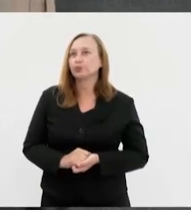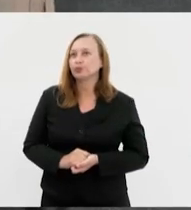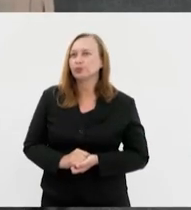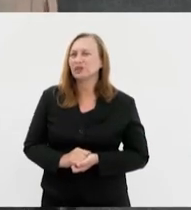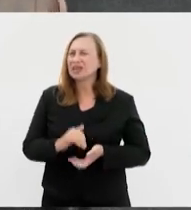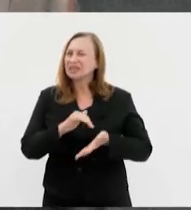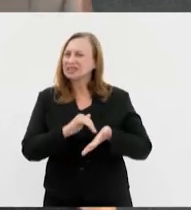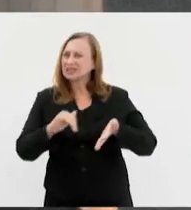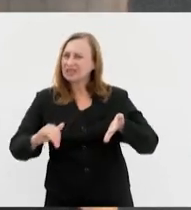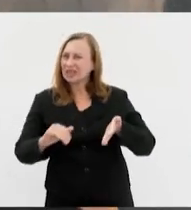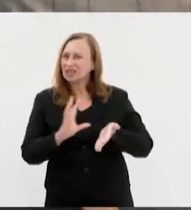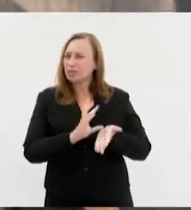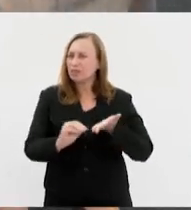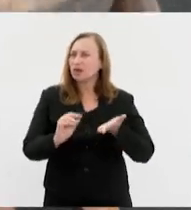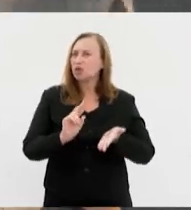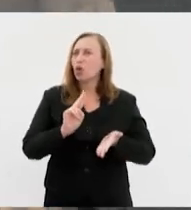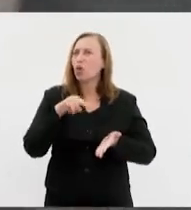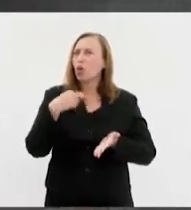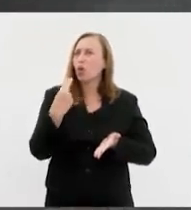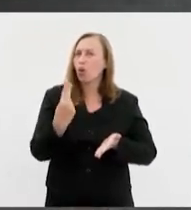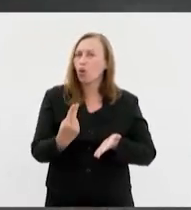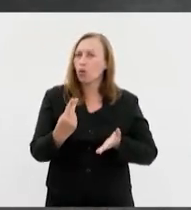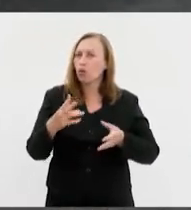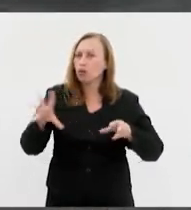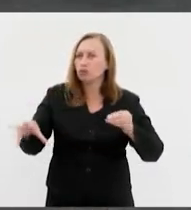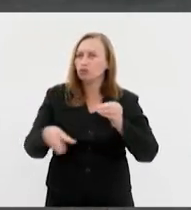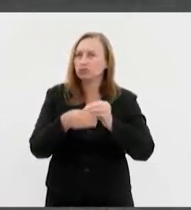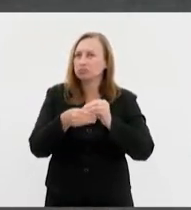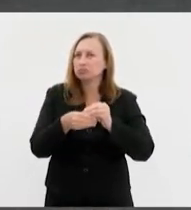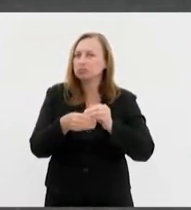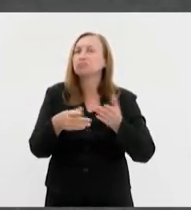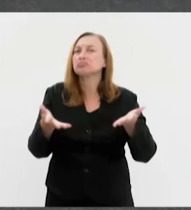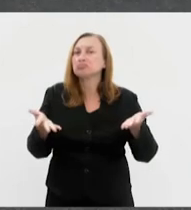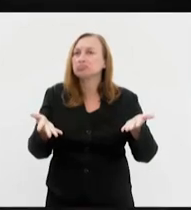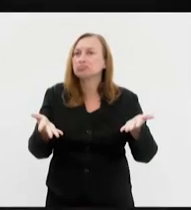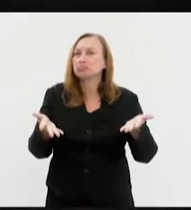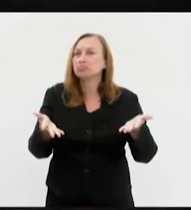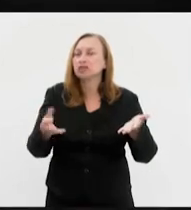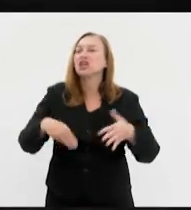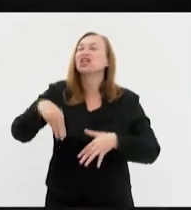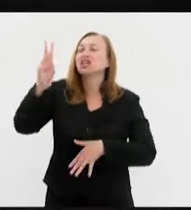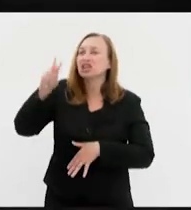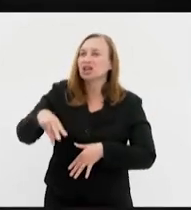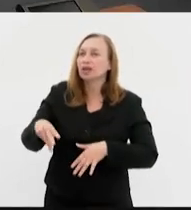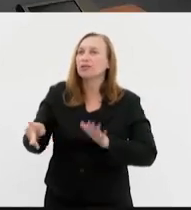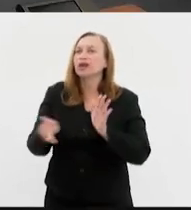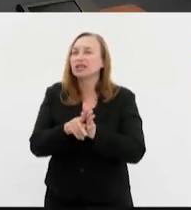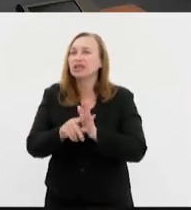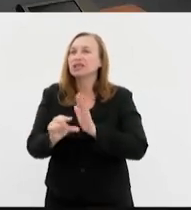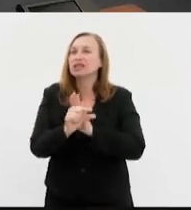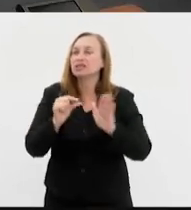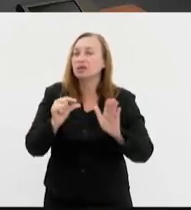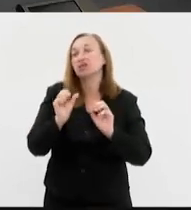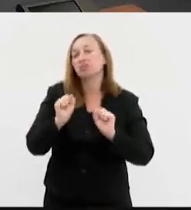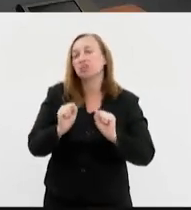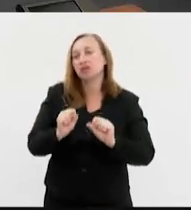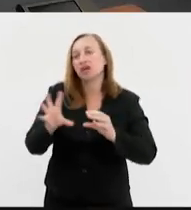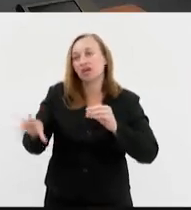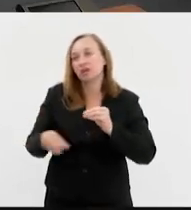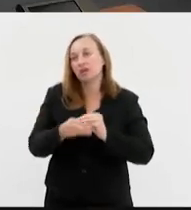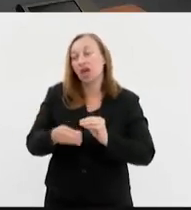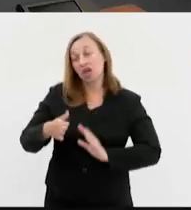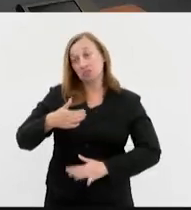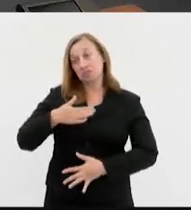Sairá de pauta ou a conciliação? De quem são as emendas? Se puder conciliar, uma eu minha.